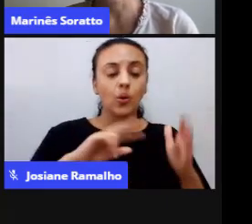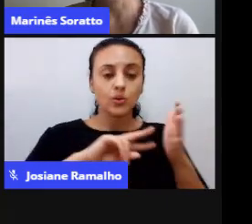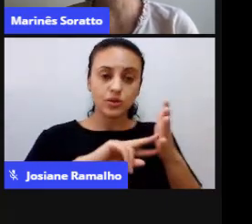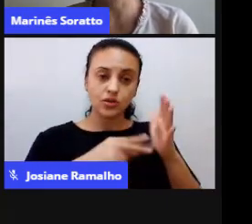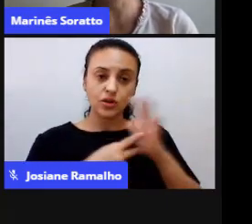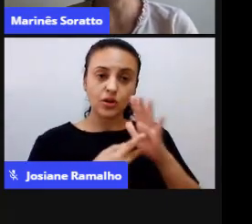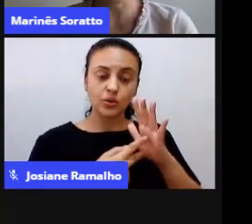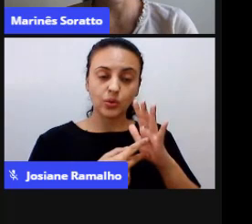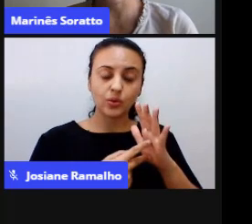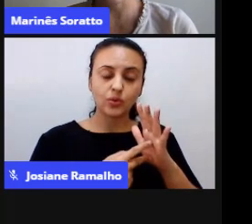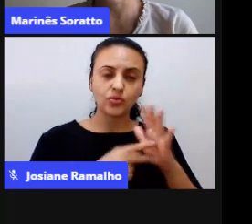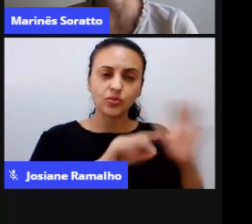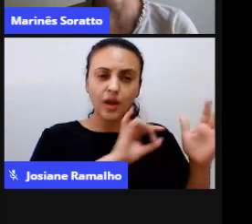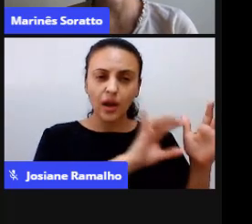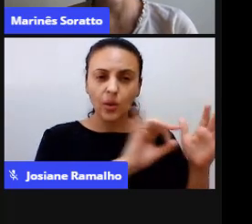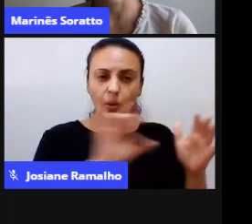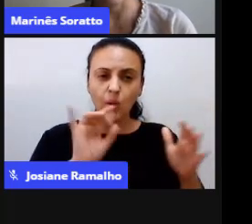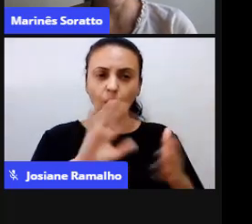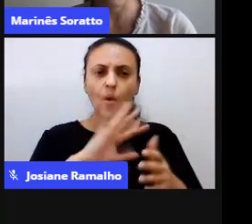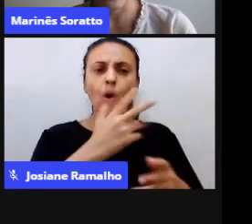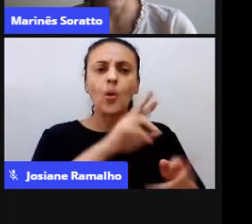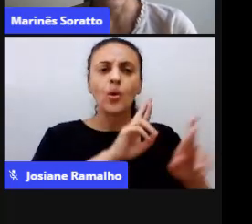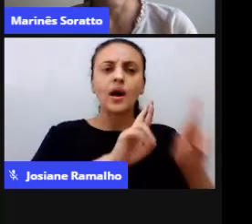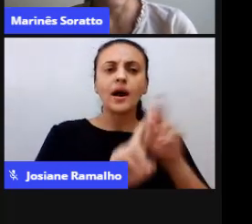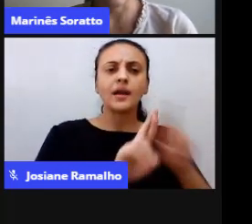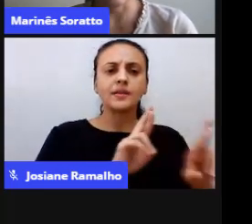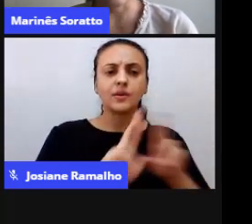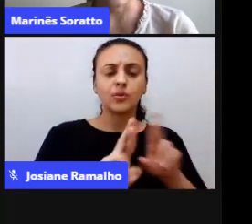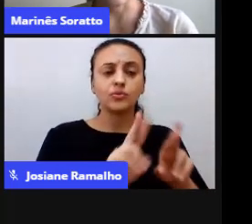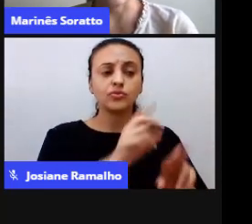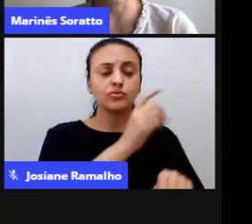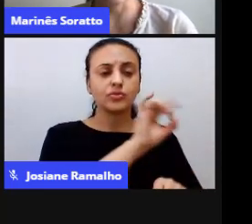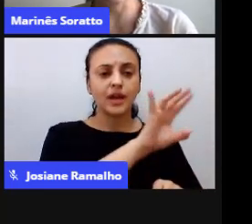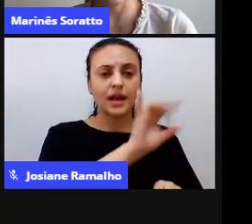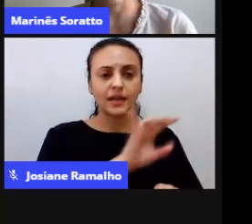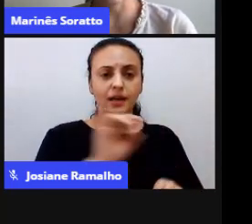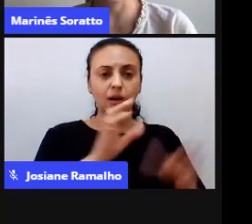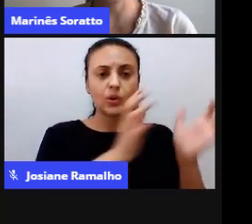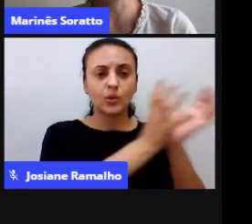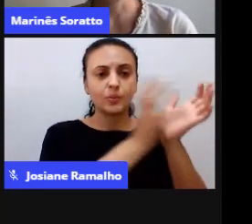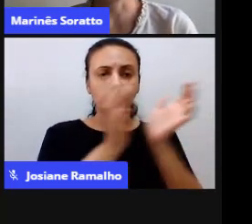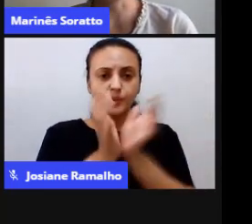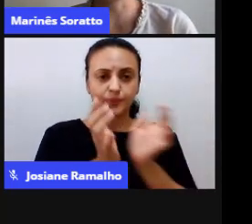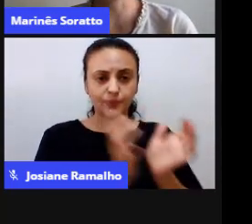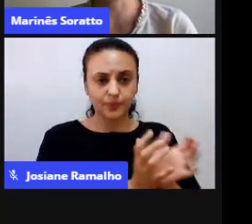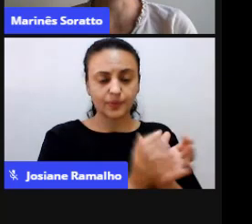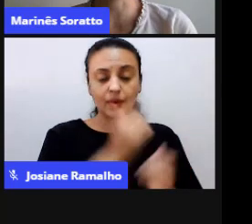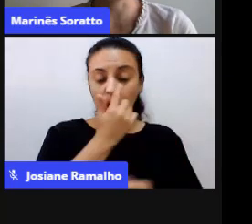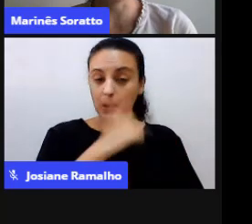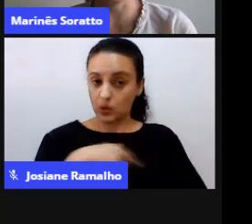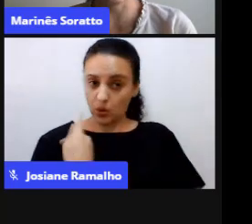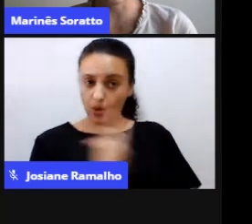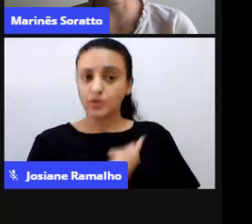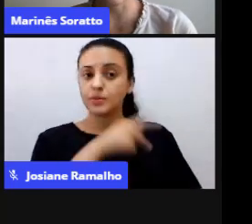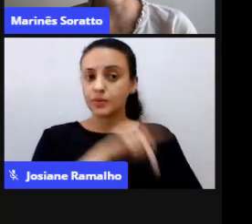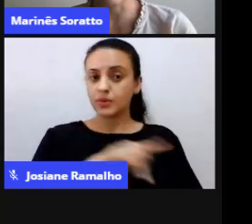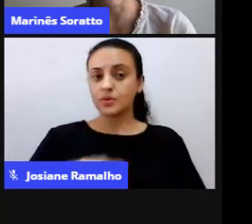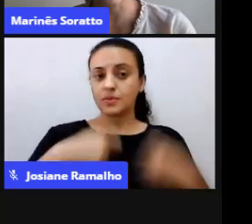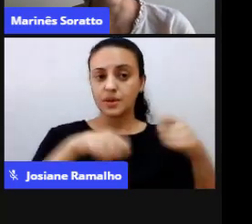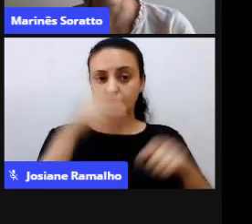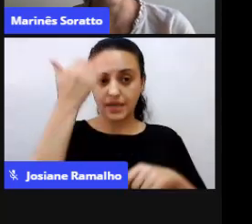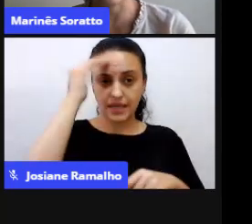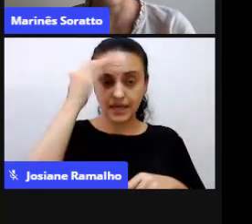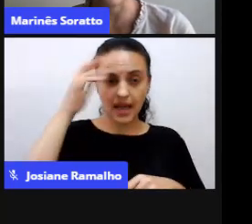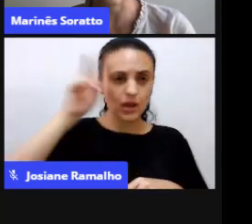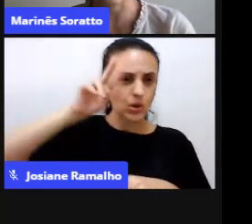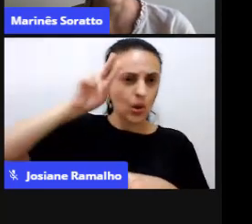relações que são estabelecidas em cada grupo. Né? Ou seja, enquanto professores, nós precisamos compreender